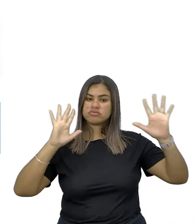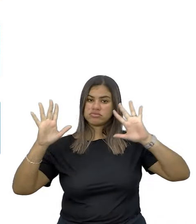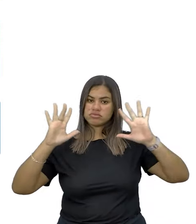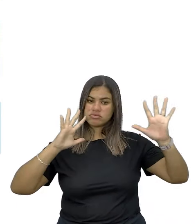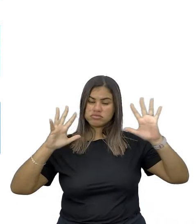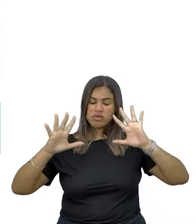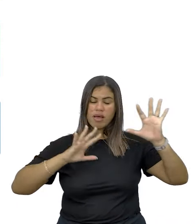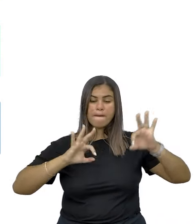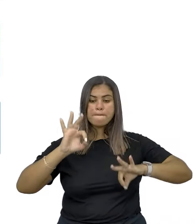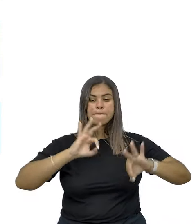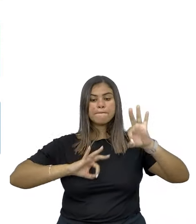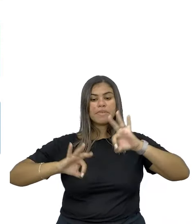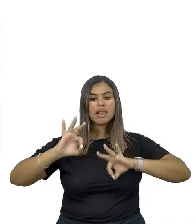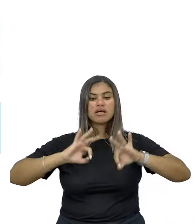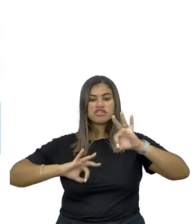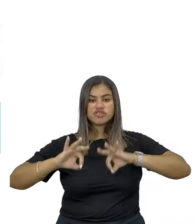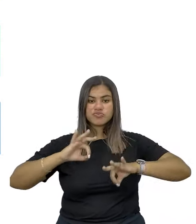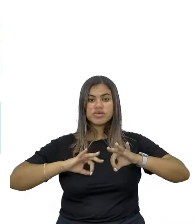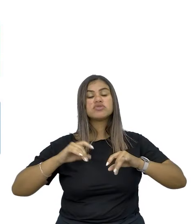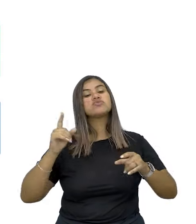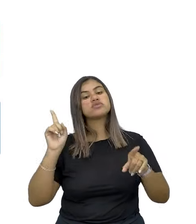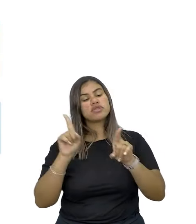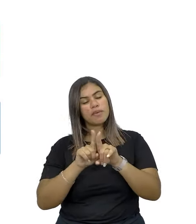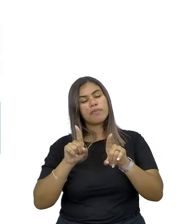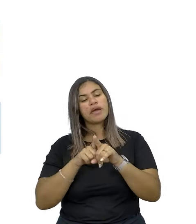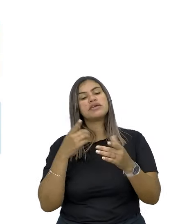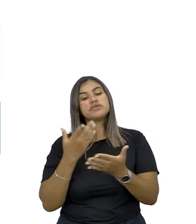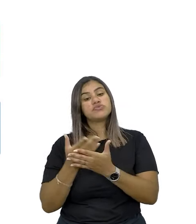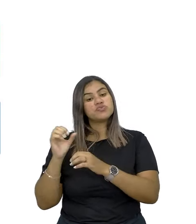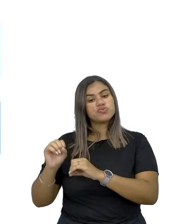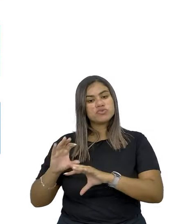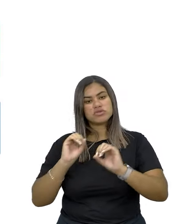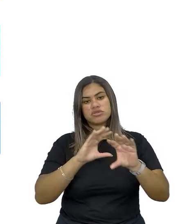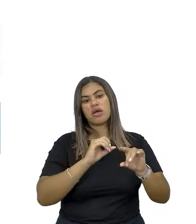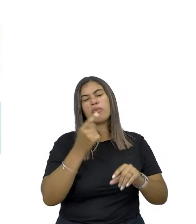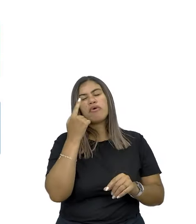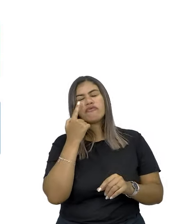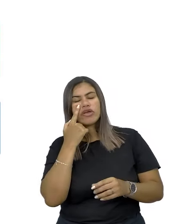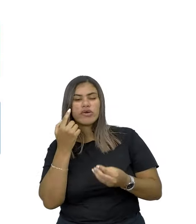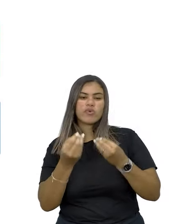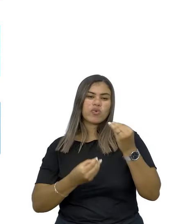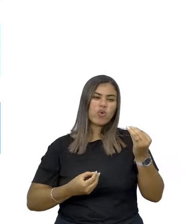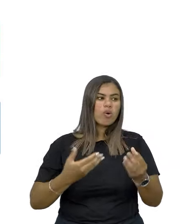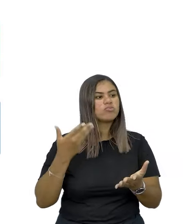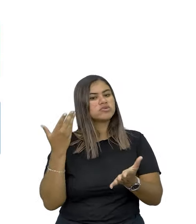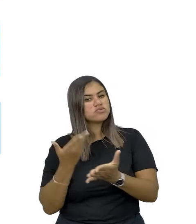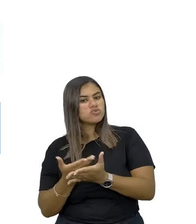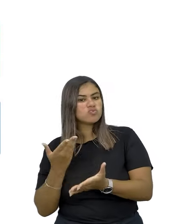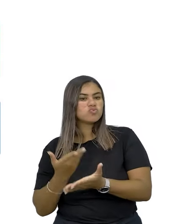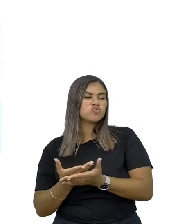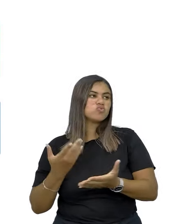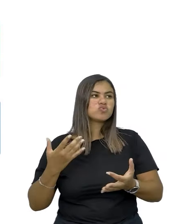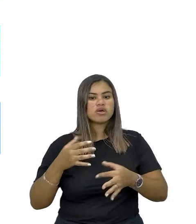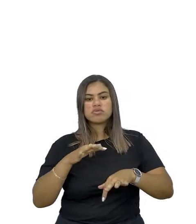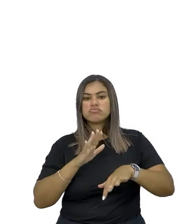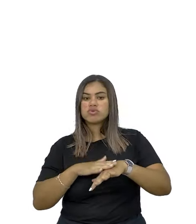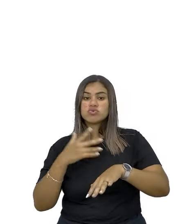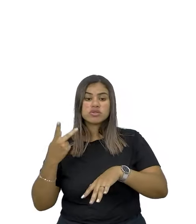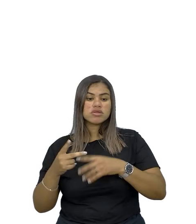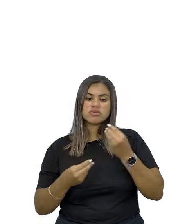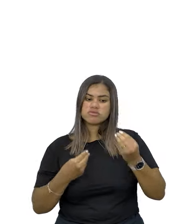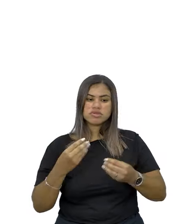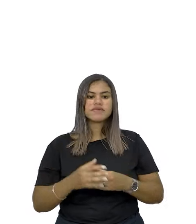seu planejamento e depois sobre a sua aula, para entender quais são os planejamentos, qual que é a aula, como que ele vai trabalhar dessa forma.